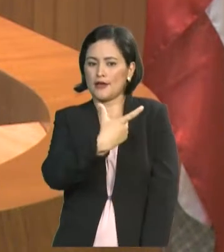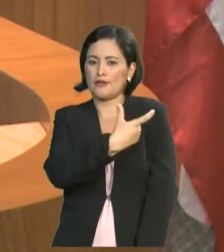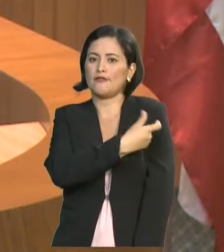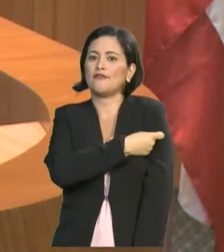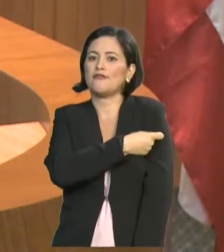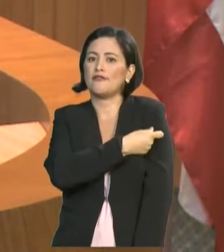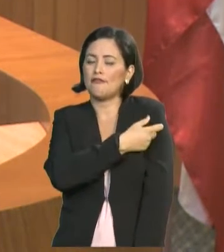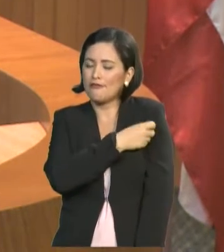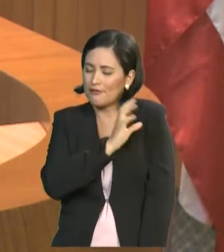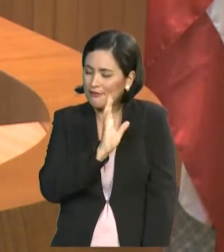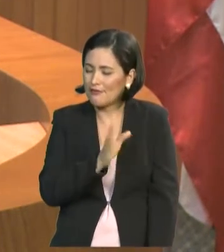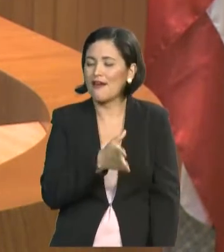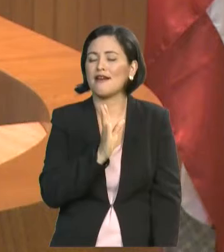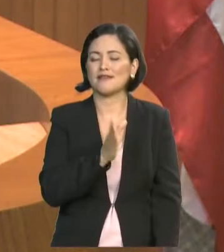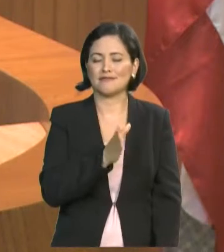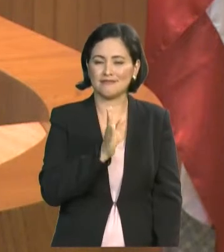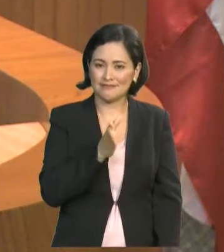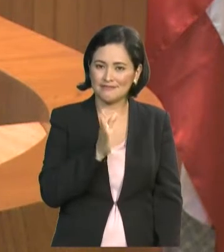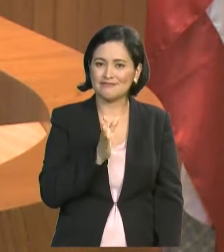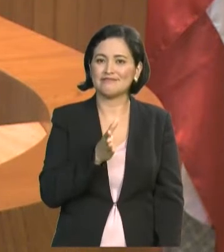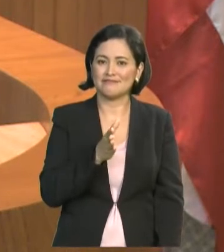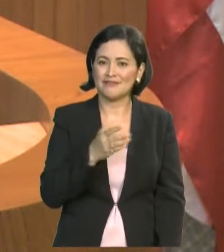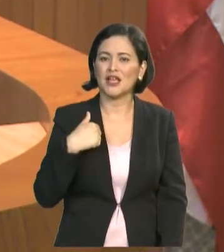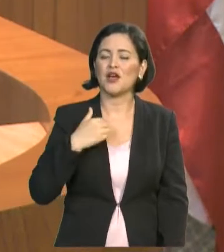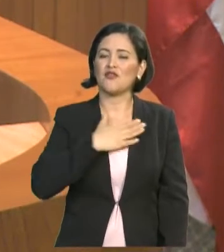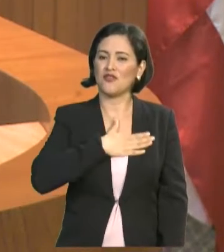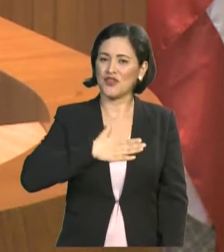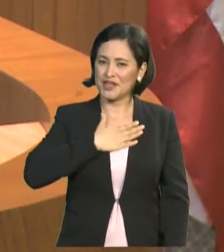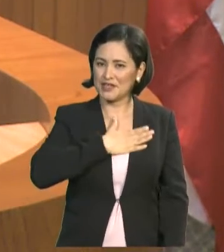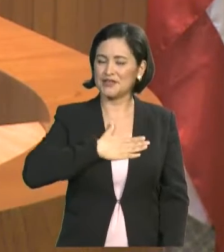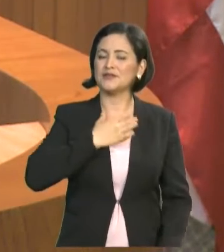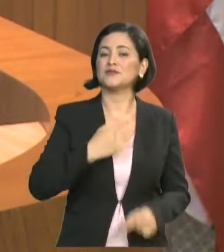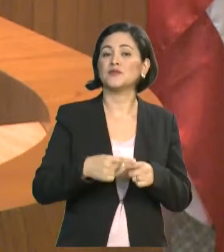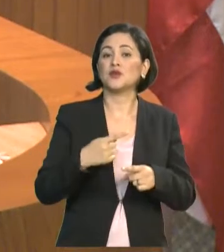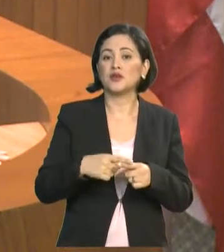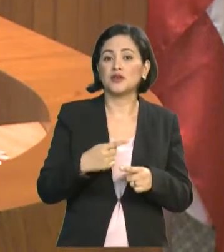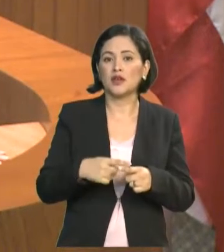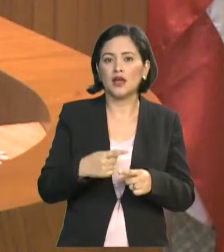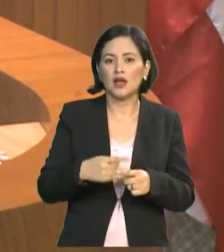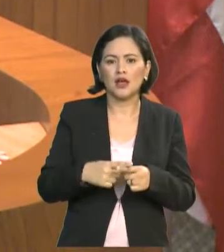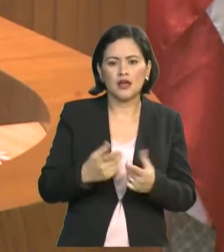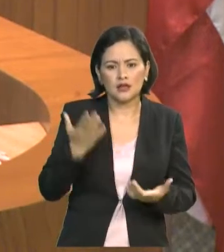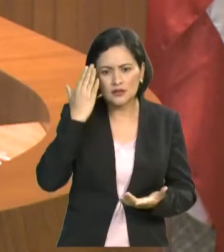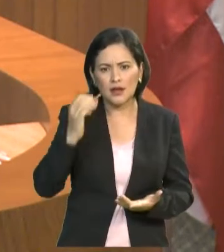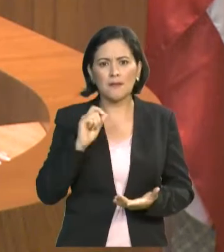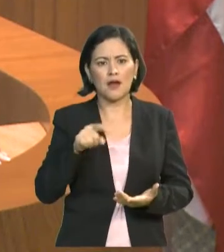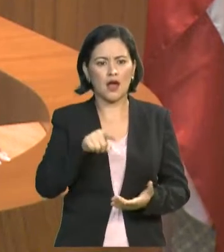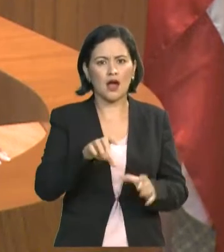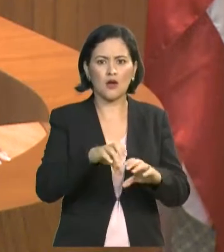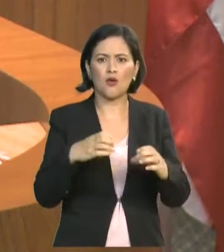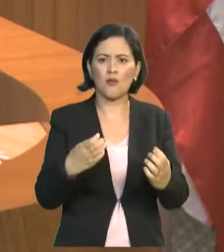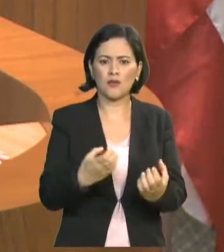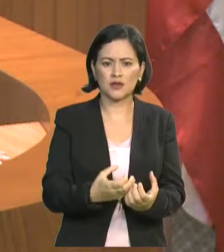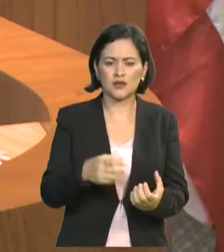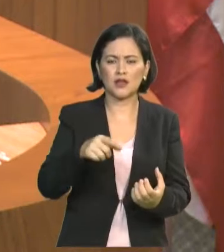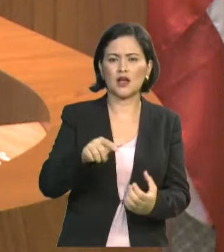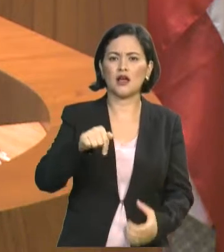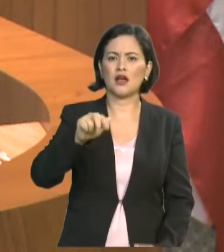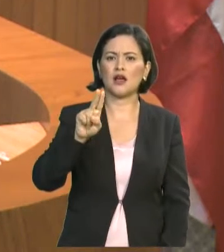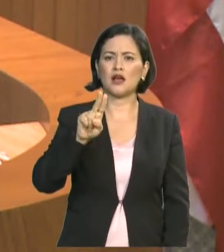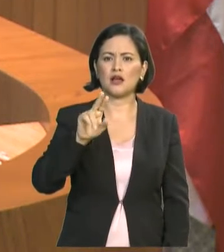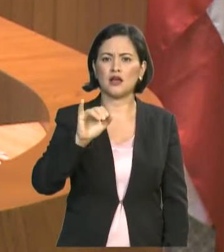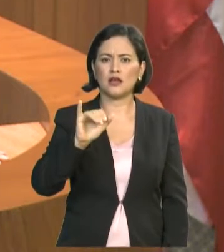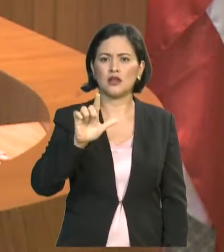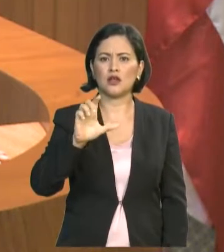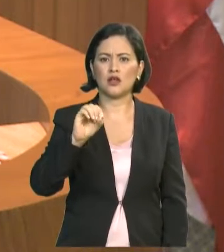combate à pandemia, e fiquei muito feliz dessa realidade, de saber que as comunidades quilombolas, deputada